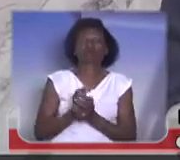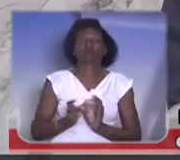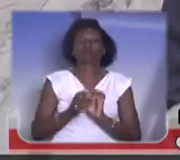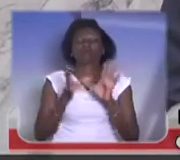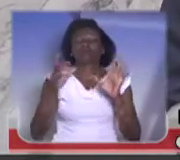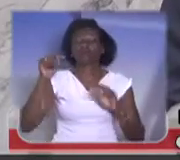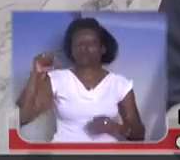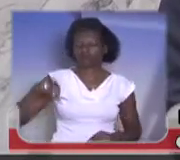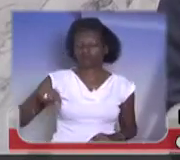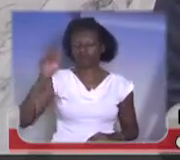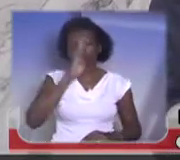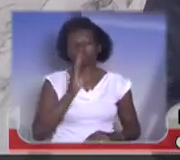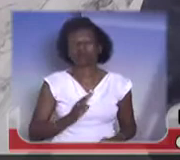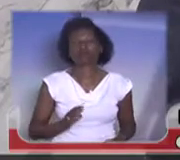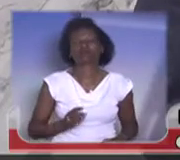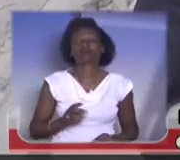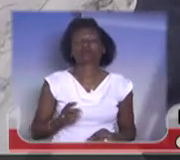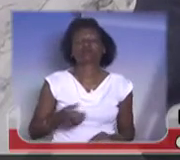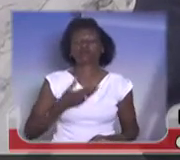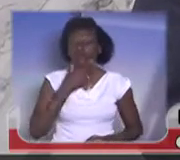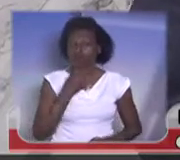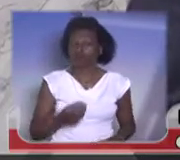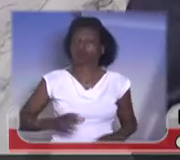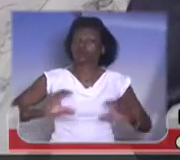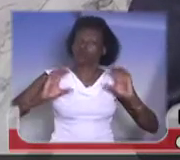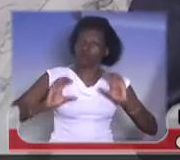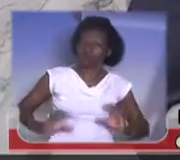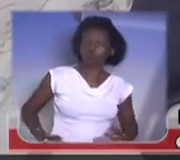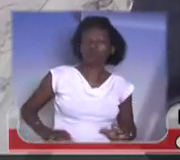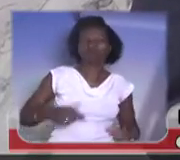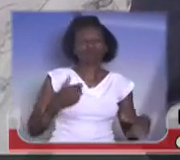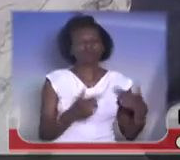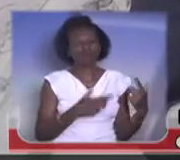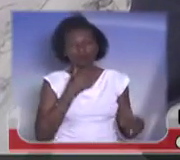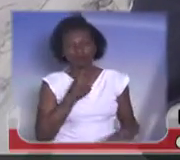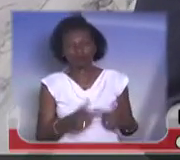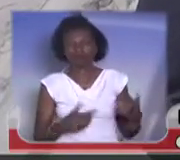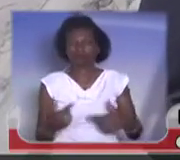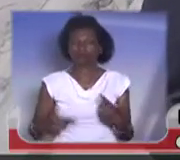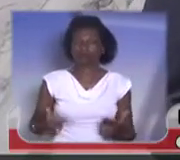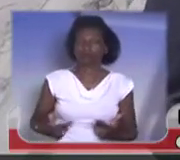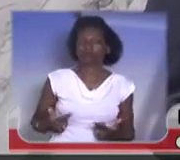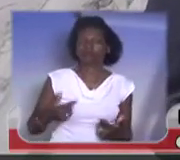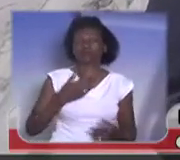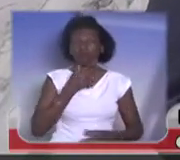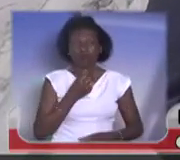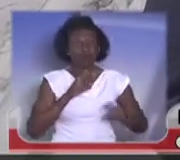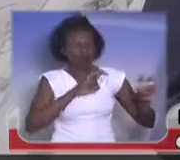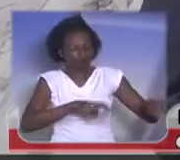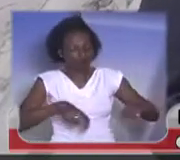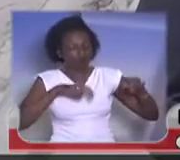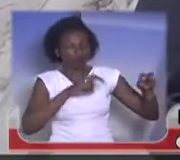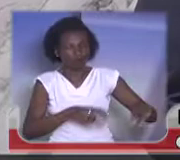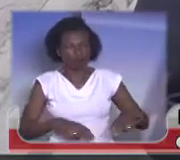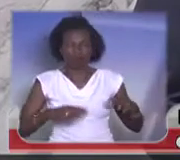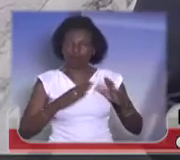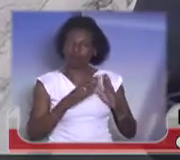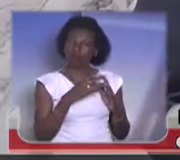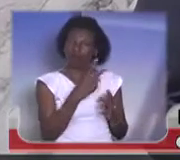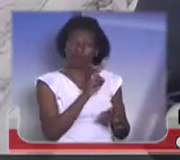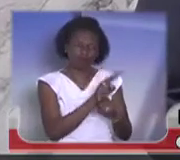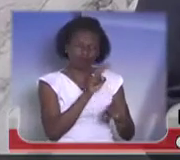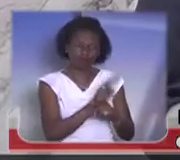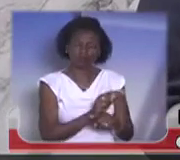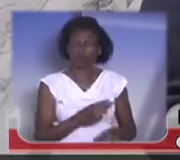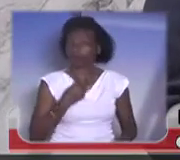cidadão de bem o trabalhador poder cuidar da casa dele o sitiante cuidar da sua propriedade que não pode continuar do jeito que está a